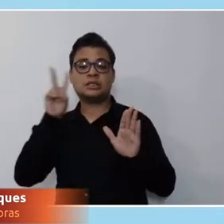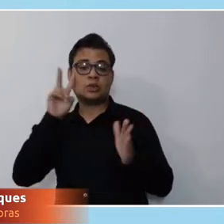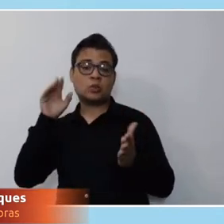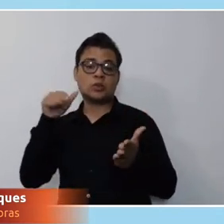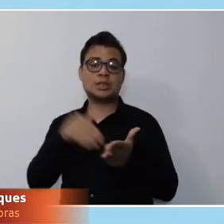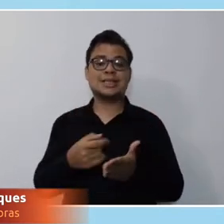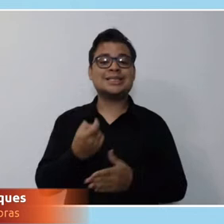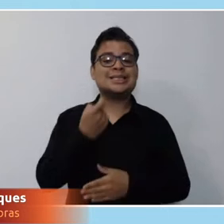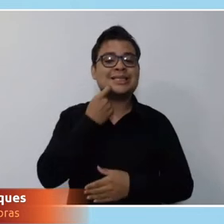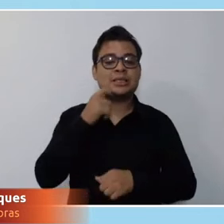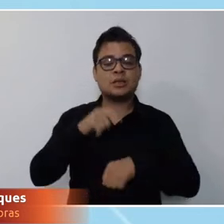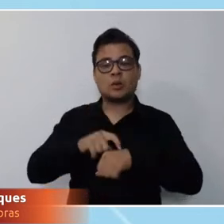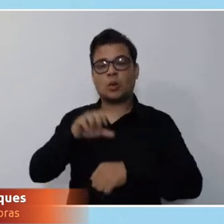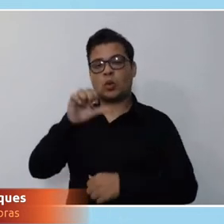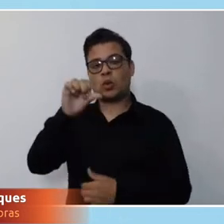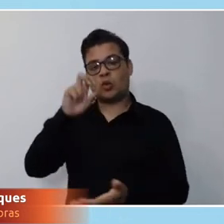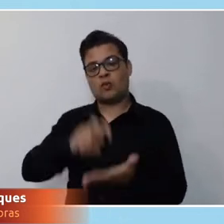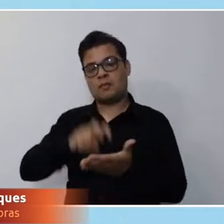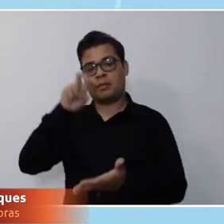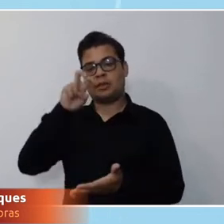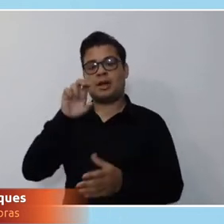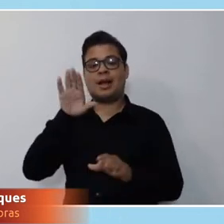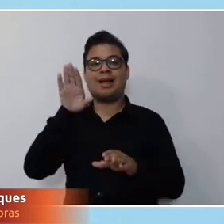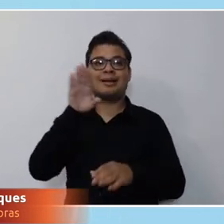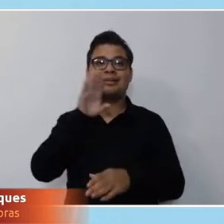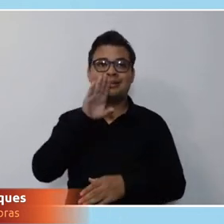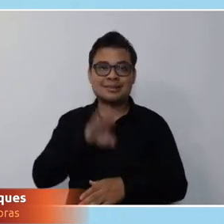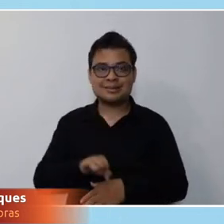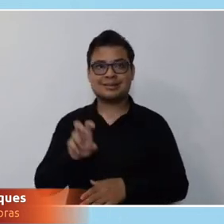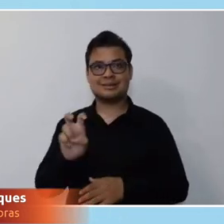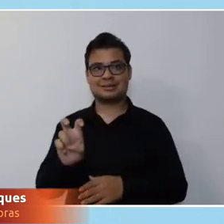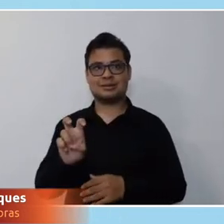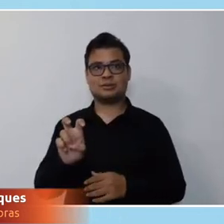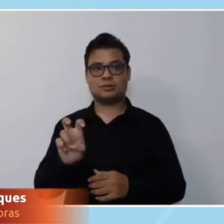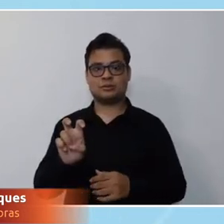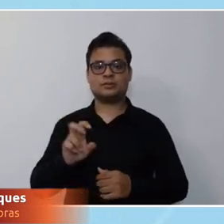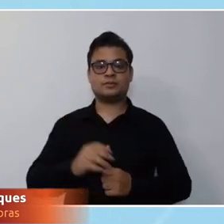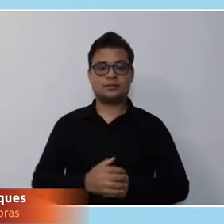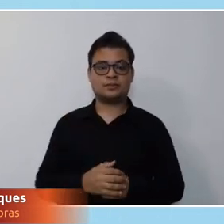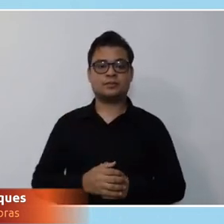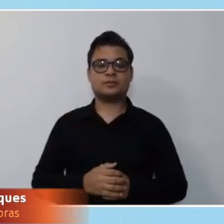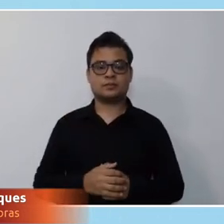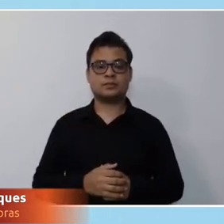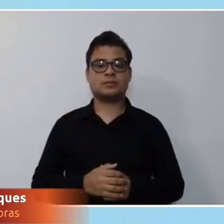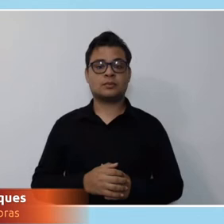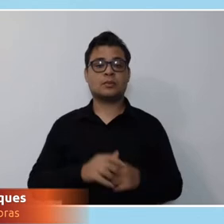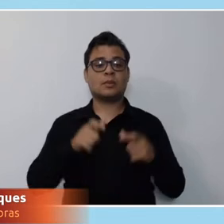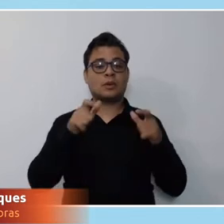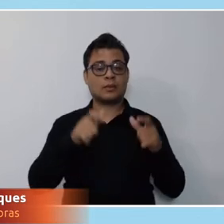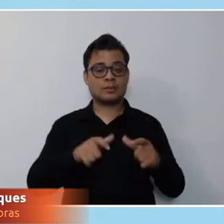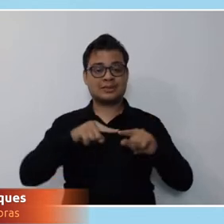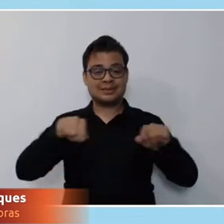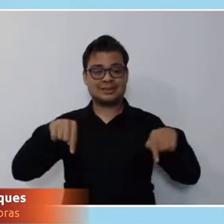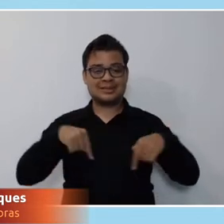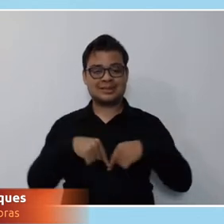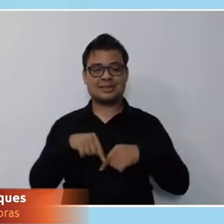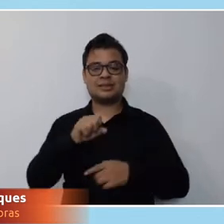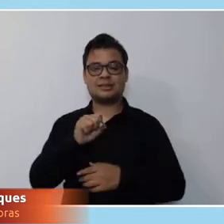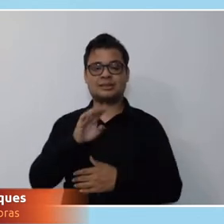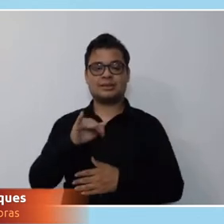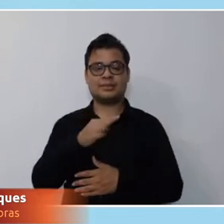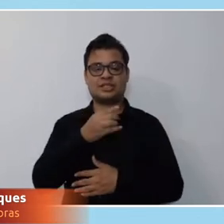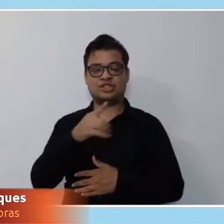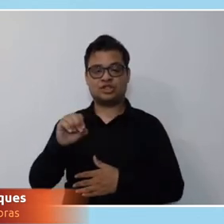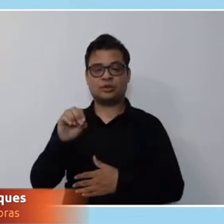às 17h, na sala Sebastião Barbosa, até o dia 31 de março, e a entrada é